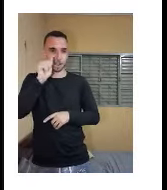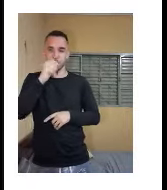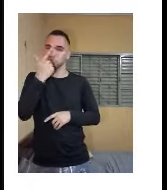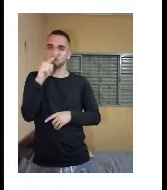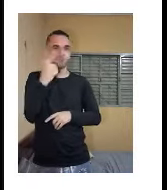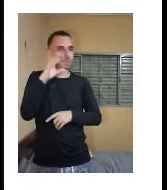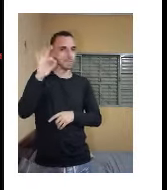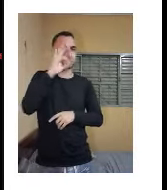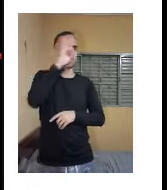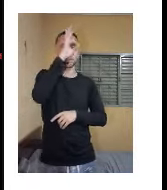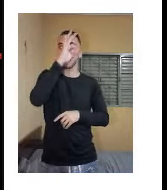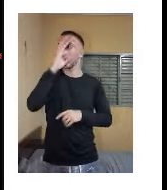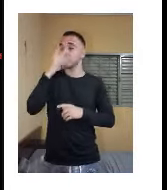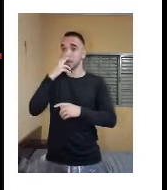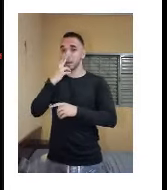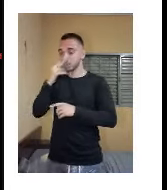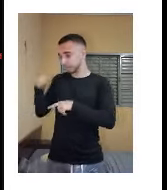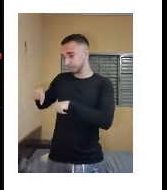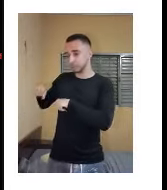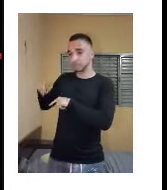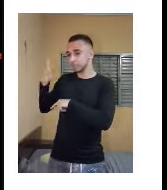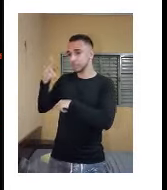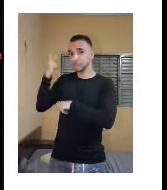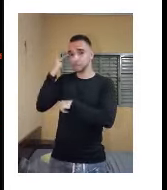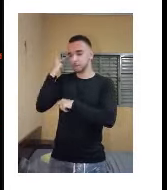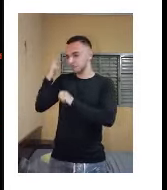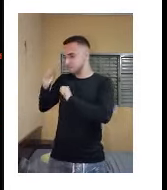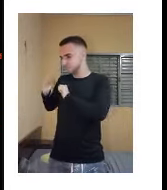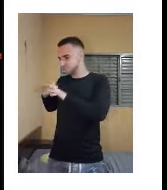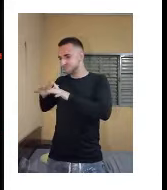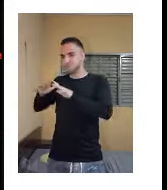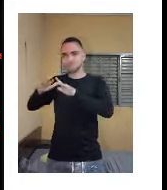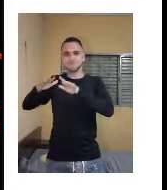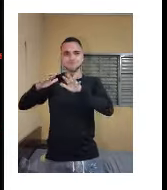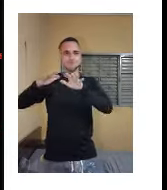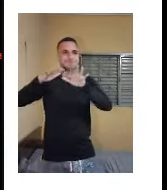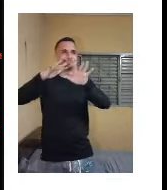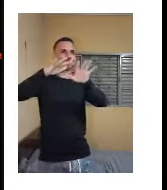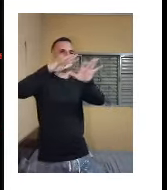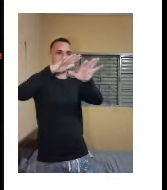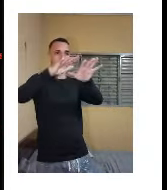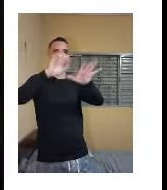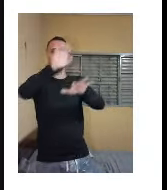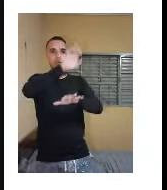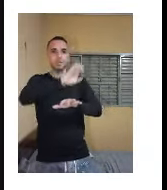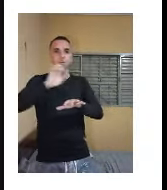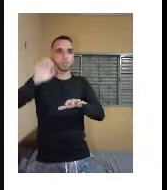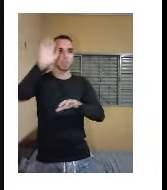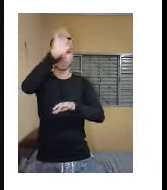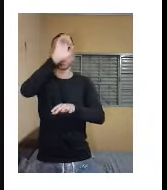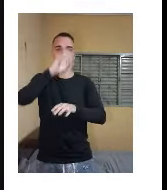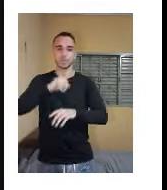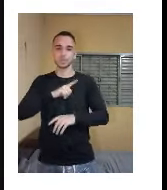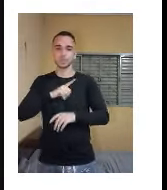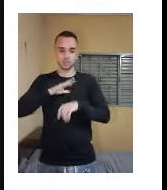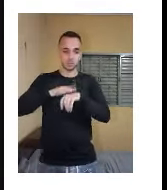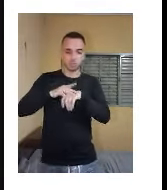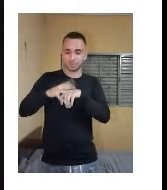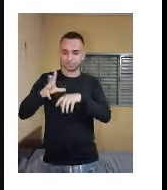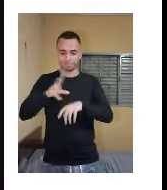bastante alto, porque ele permeia, né, todos esses elementos do